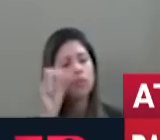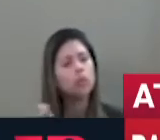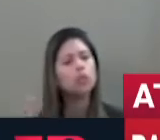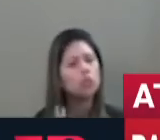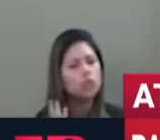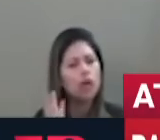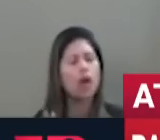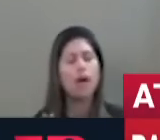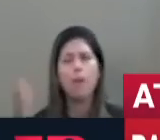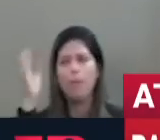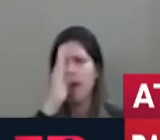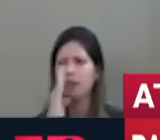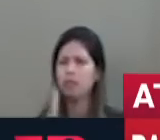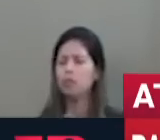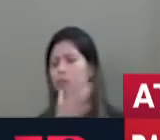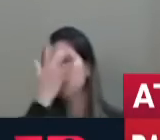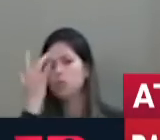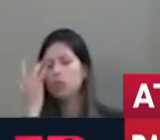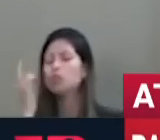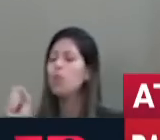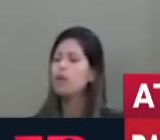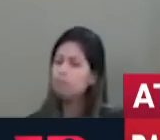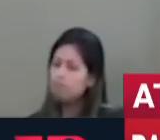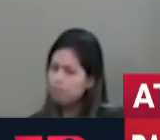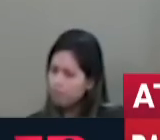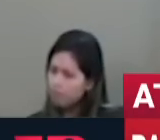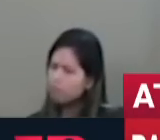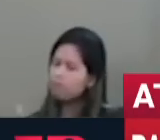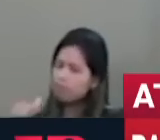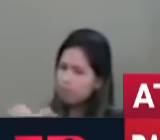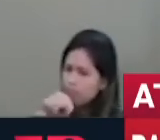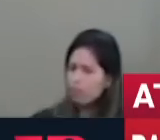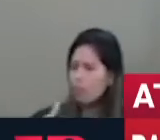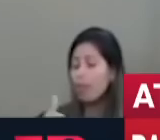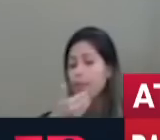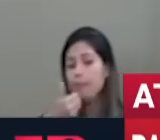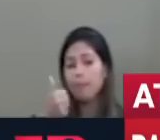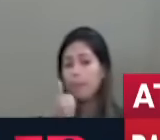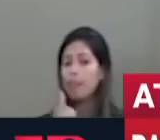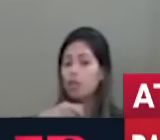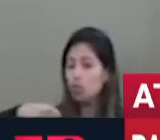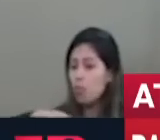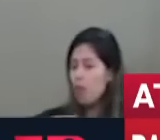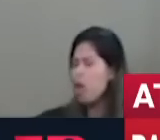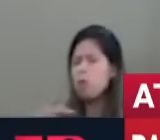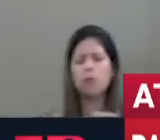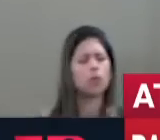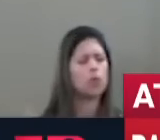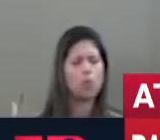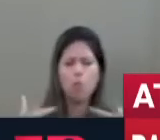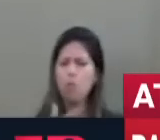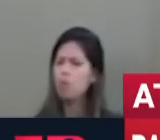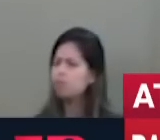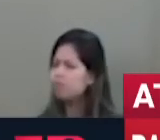Girão, do Podemos, rebateu o petista e condenou os excessos que vêm sendo cometidos por alguns órgãos